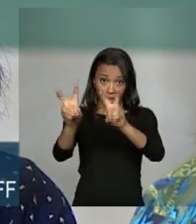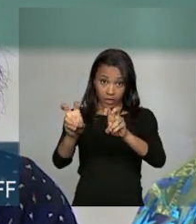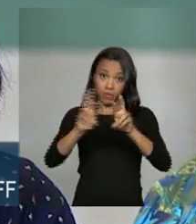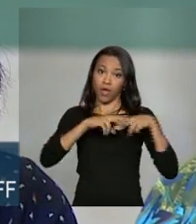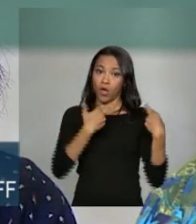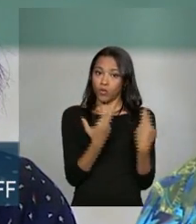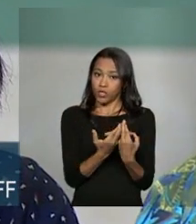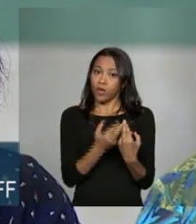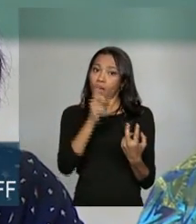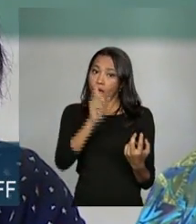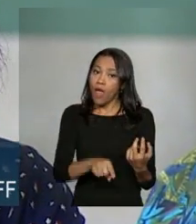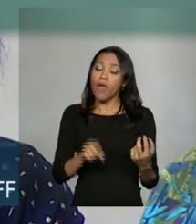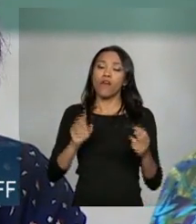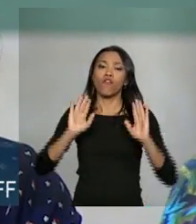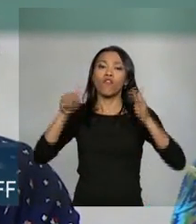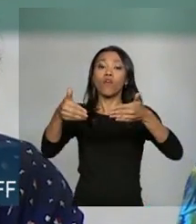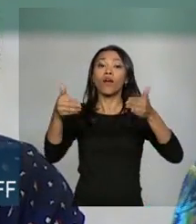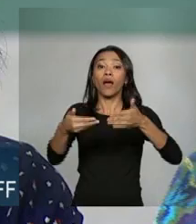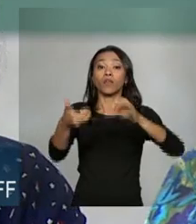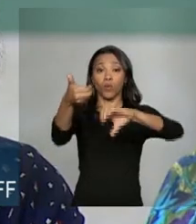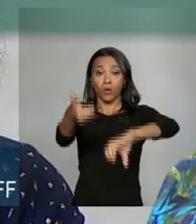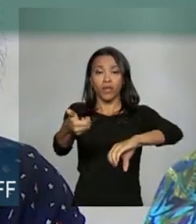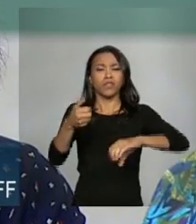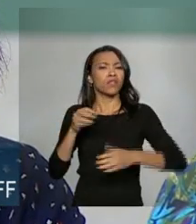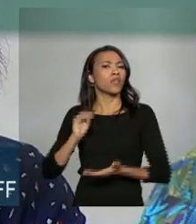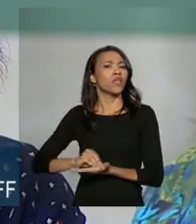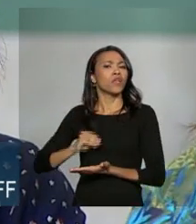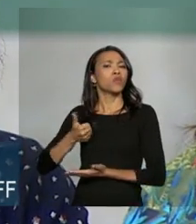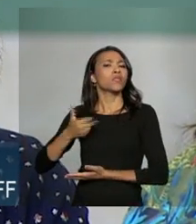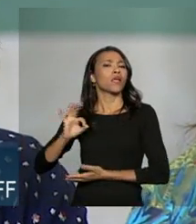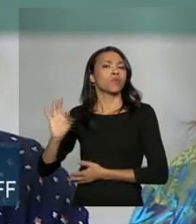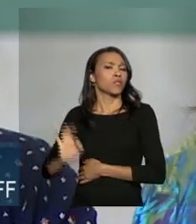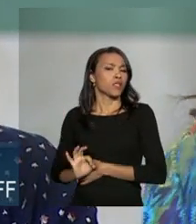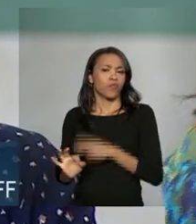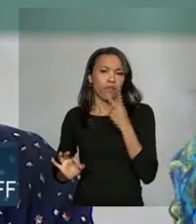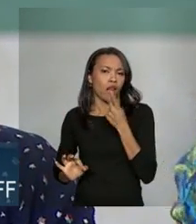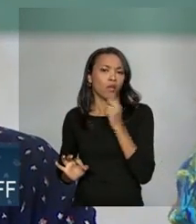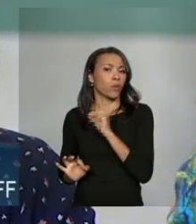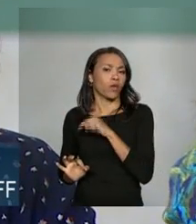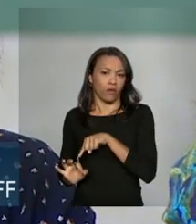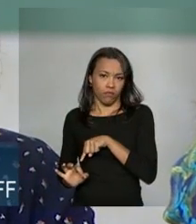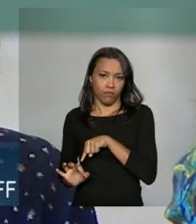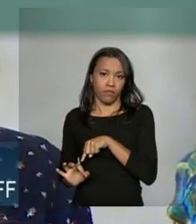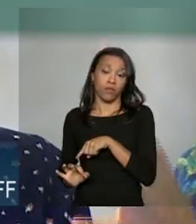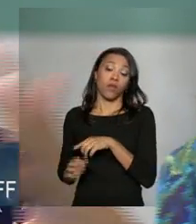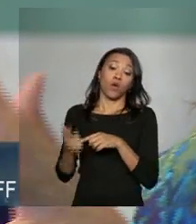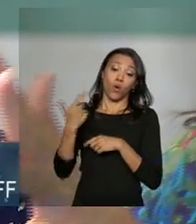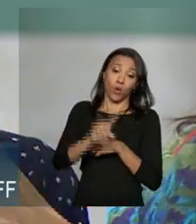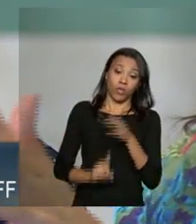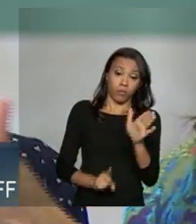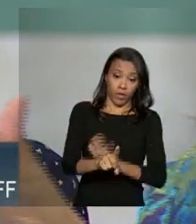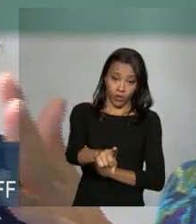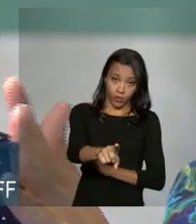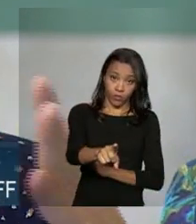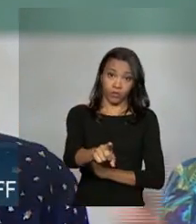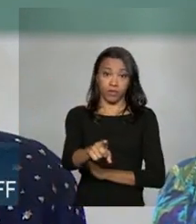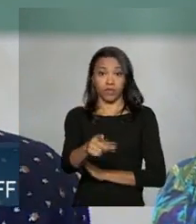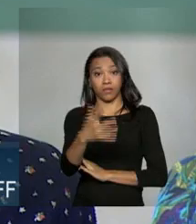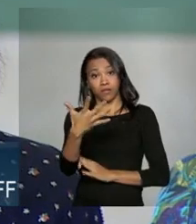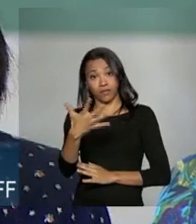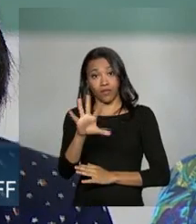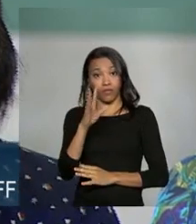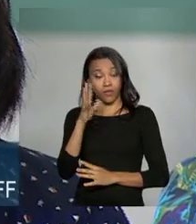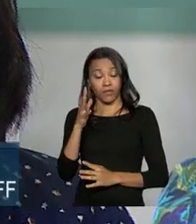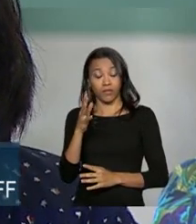a pauta do Congresso e os outros 10% que foi tratado. E também eu queria aproveitar para perguntar, de repente pode ser até uma